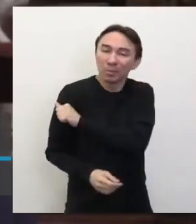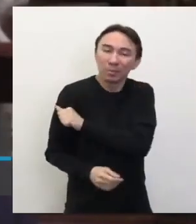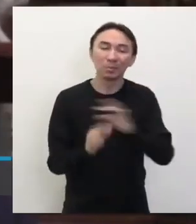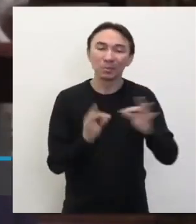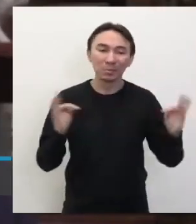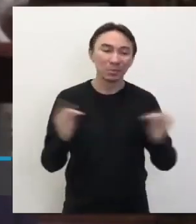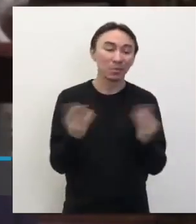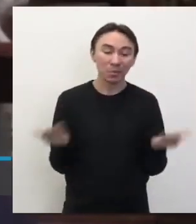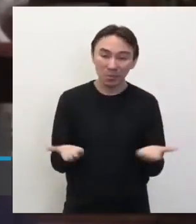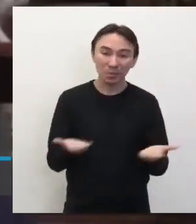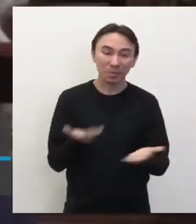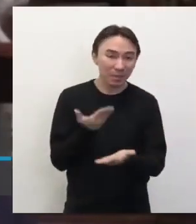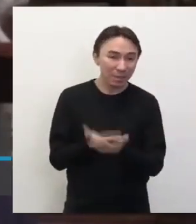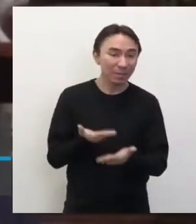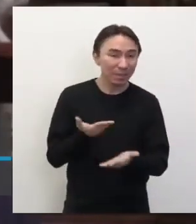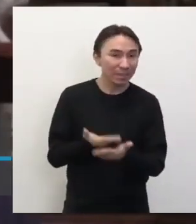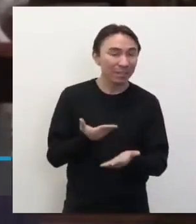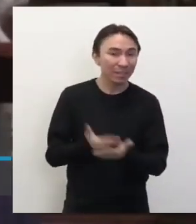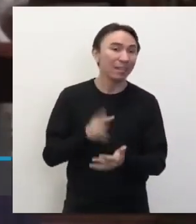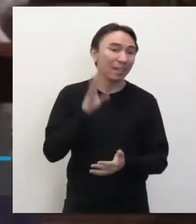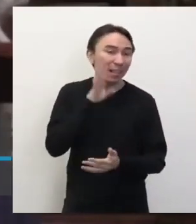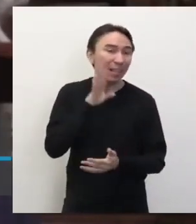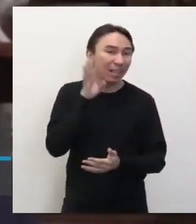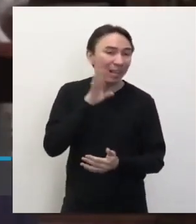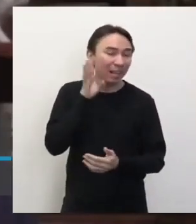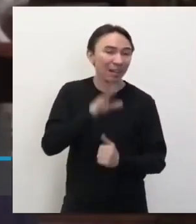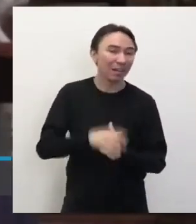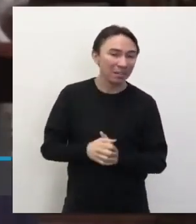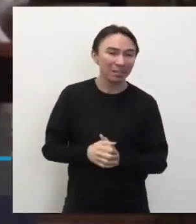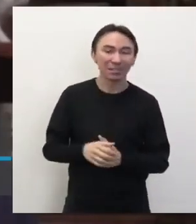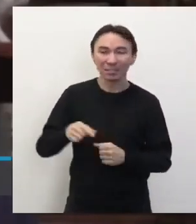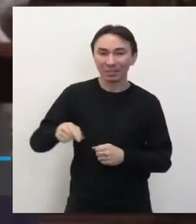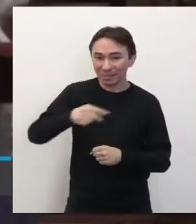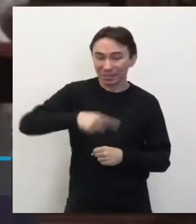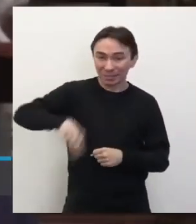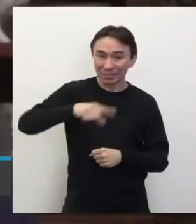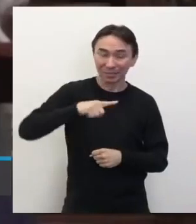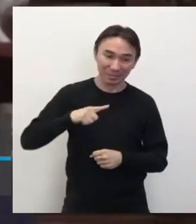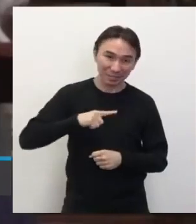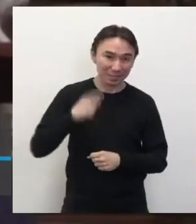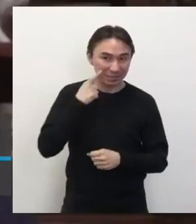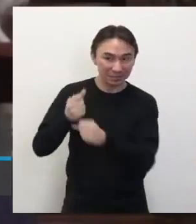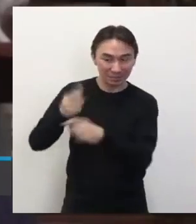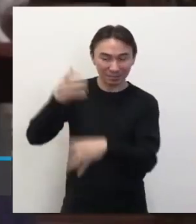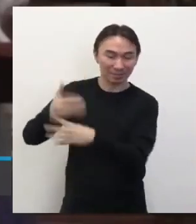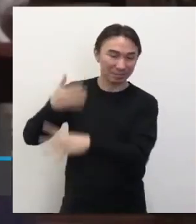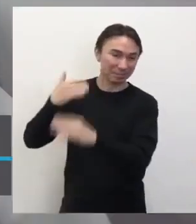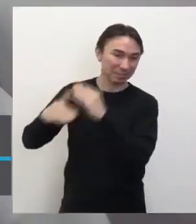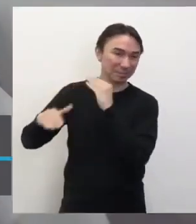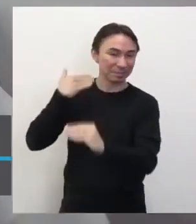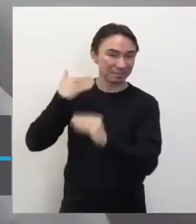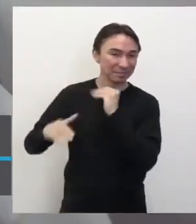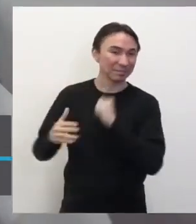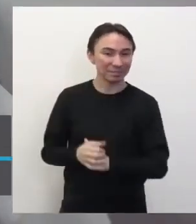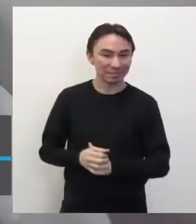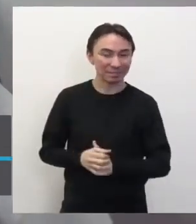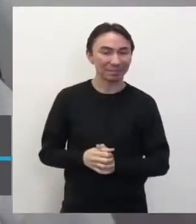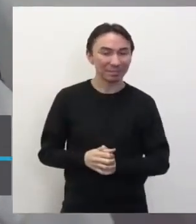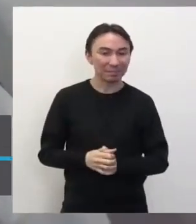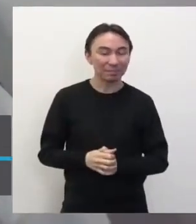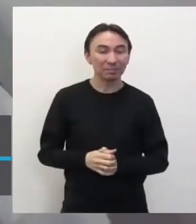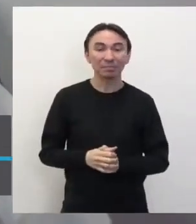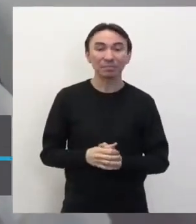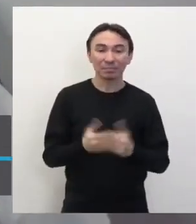estar super interessante e contamos com a participação de todos vocês aqui no chat, né, Ed? Sempre. Então,